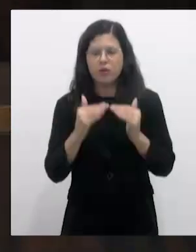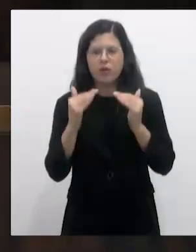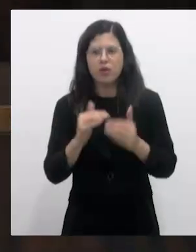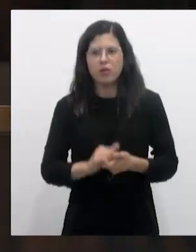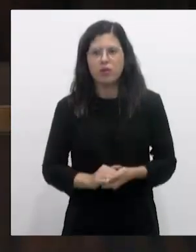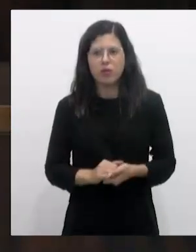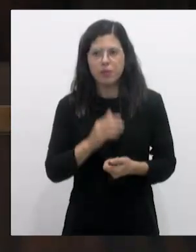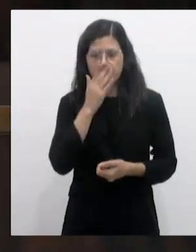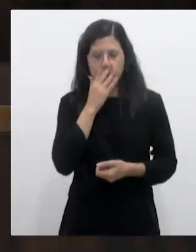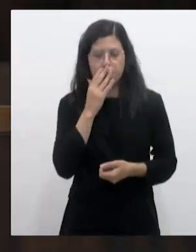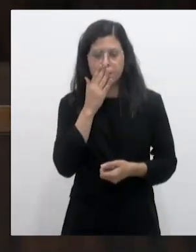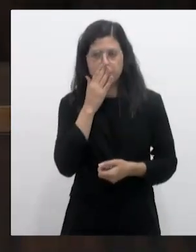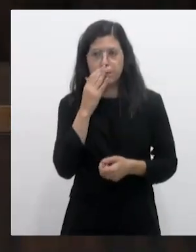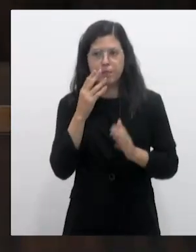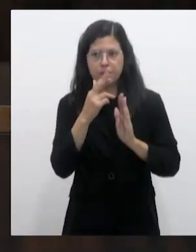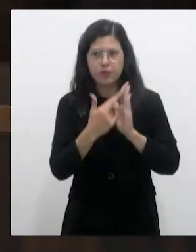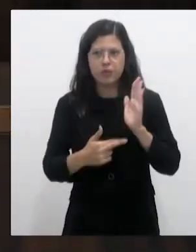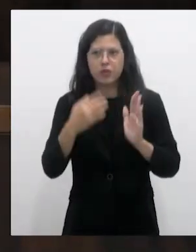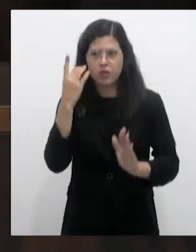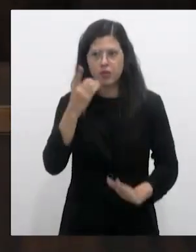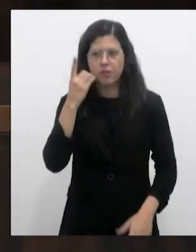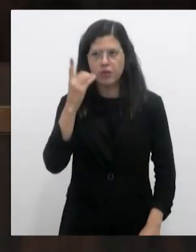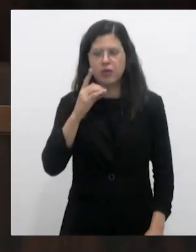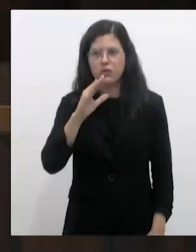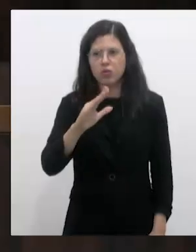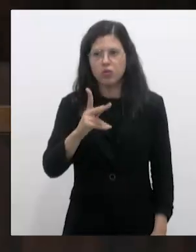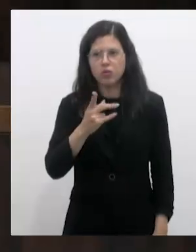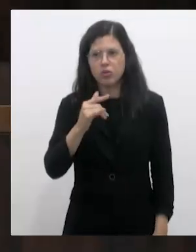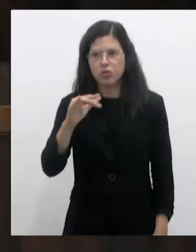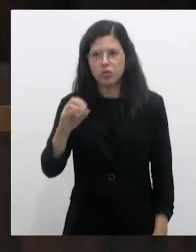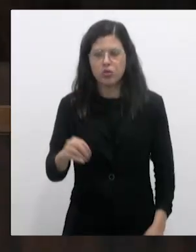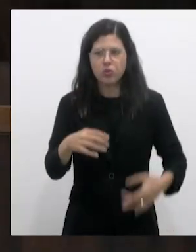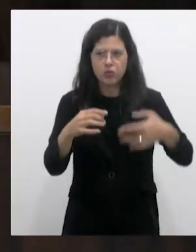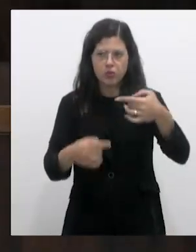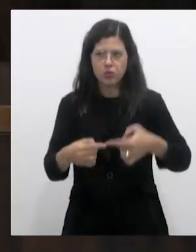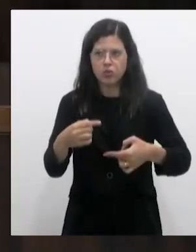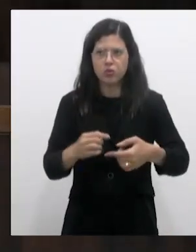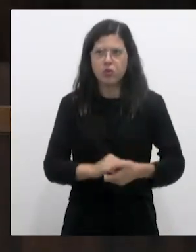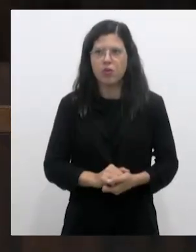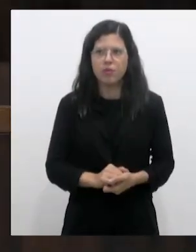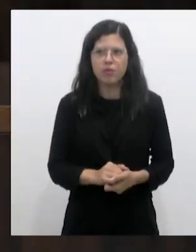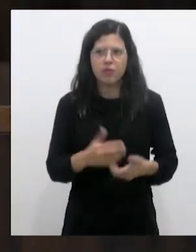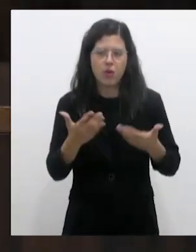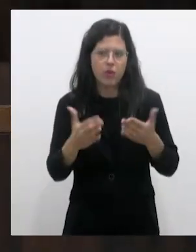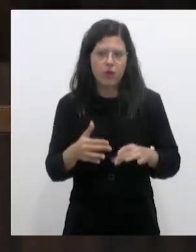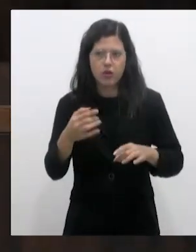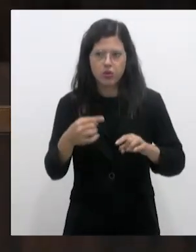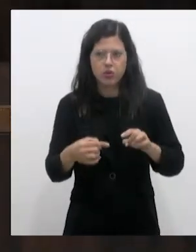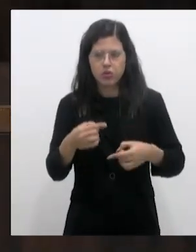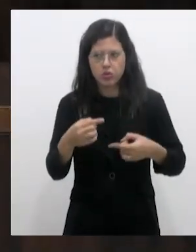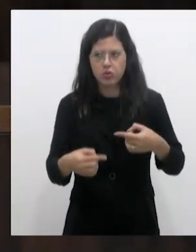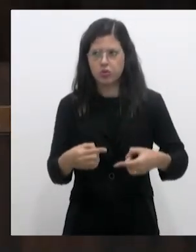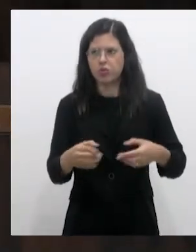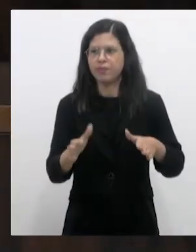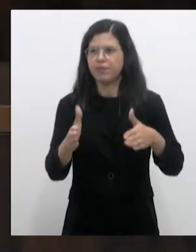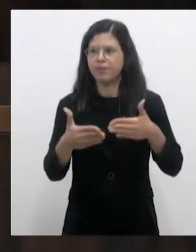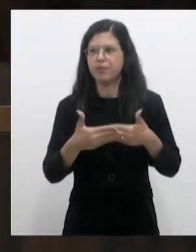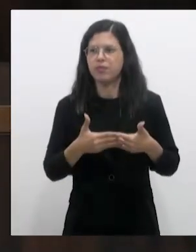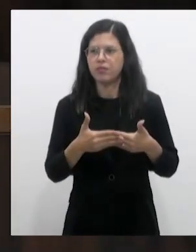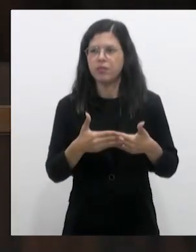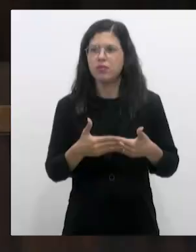favorável. Relator, deputado Chico Machado. Em discussão. Não havendo quem queira